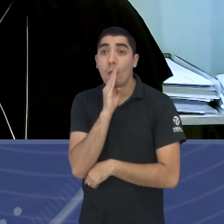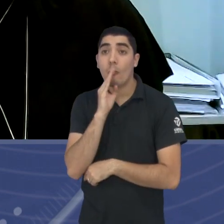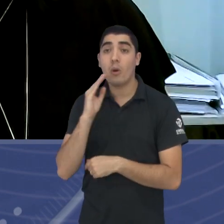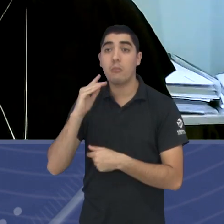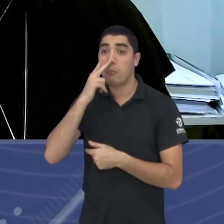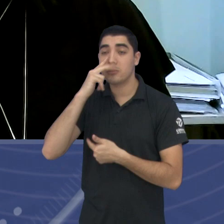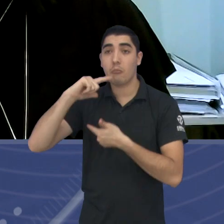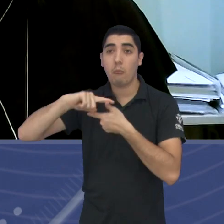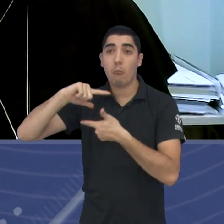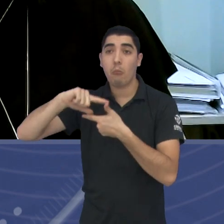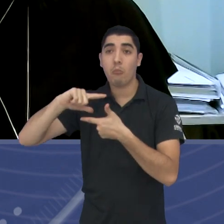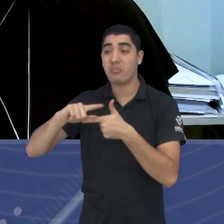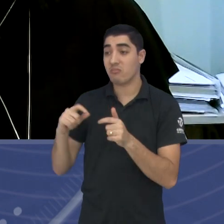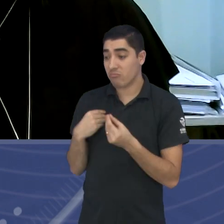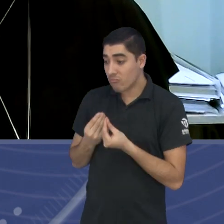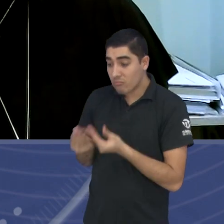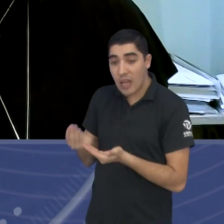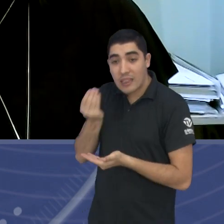opção.